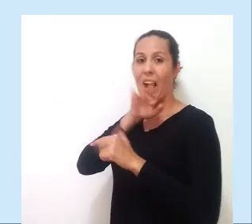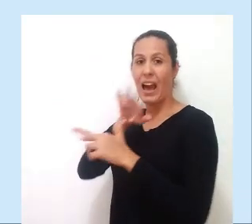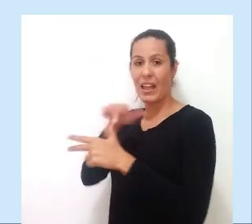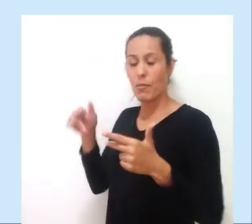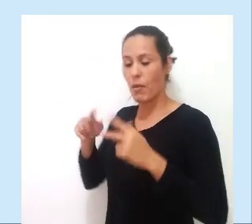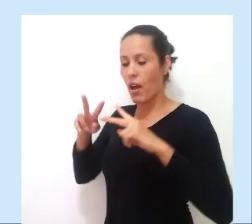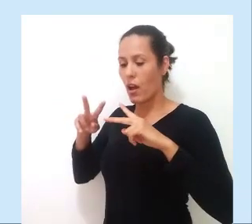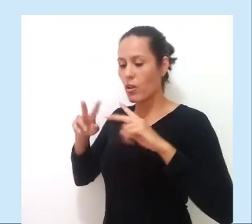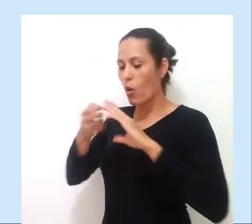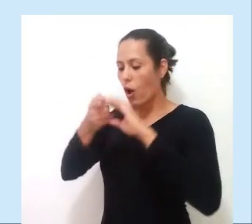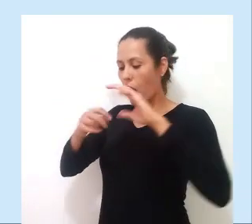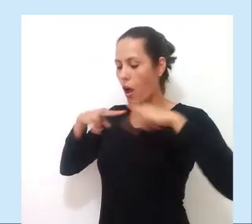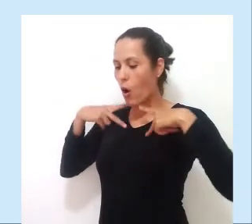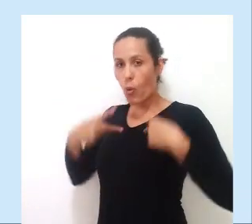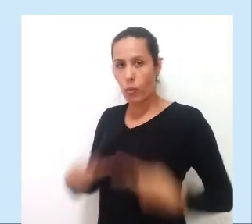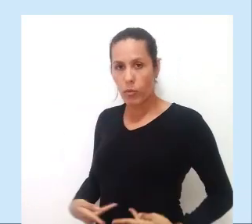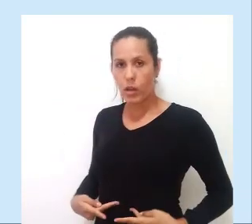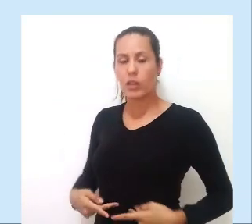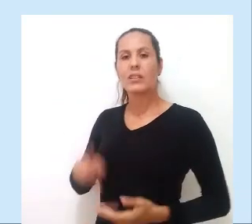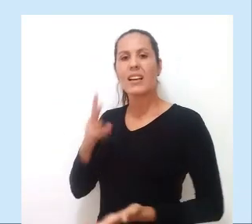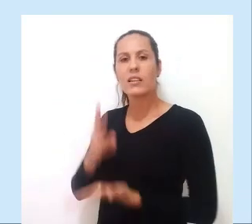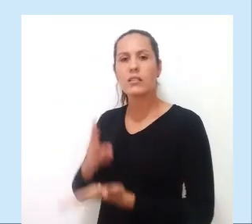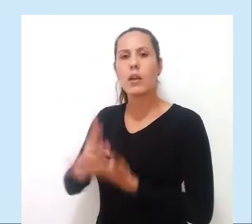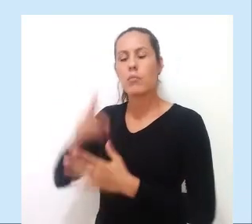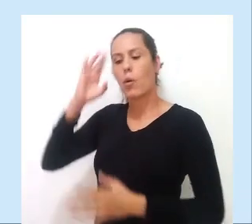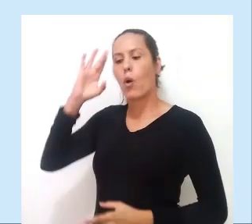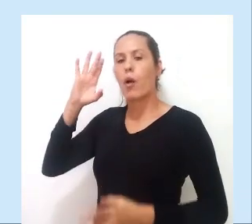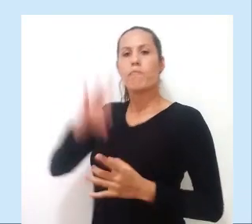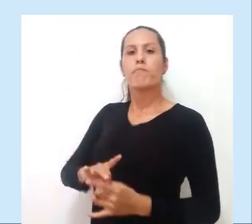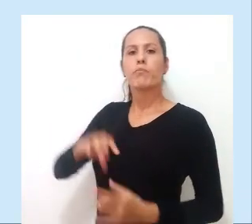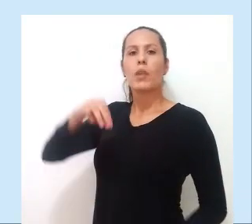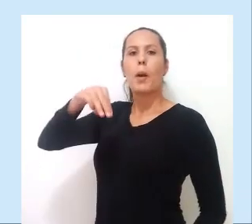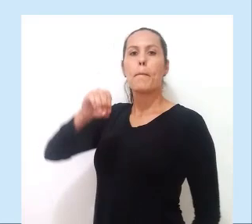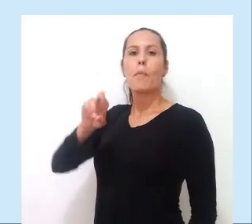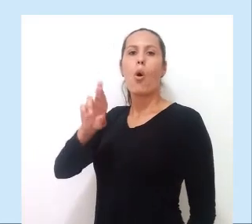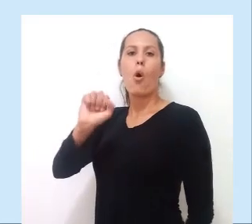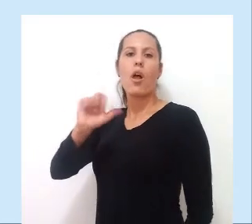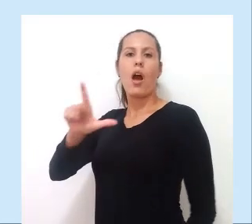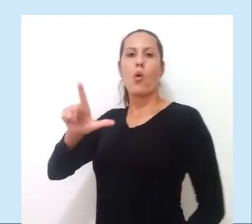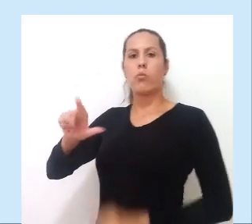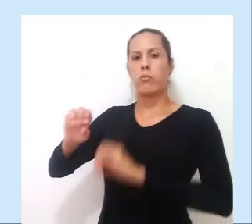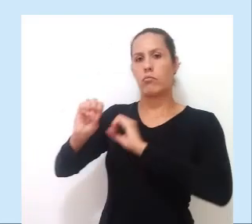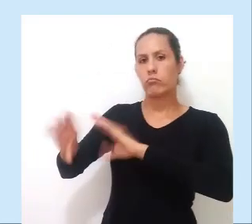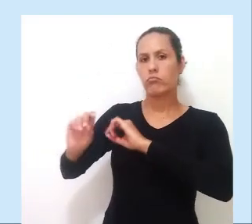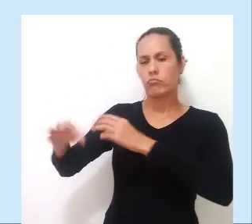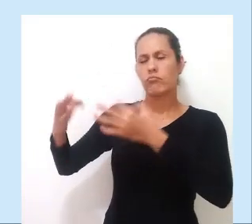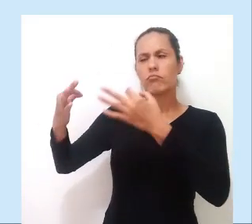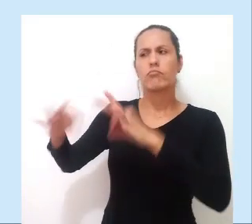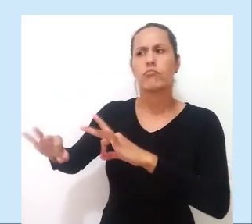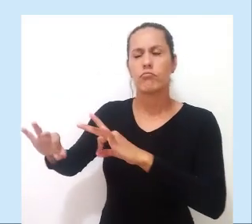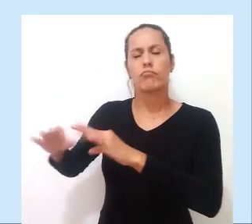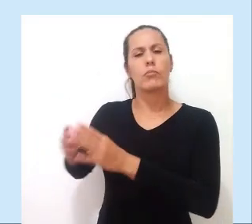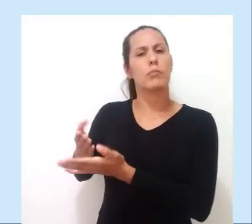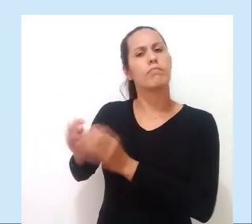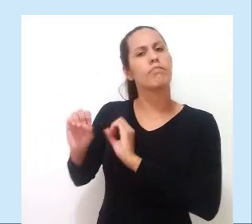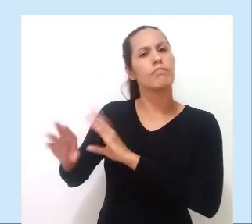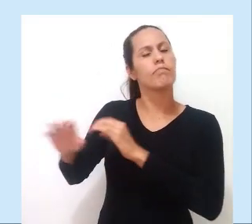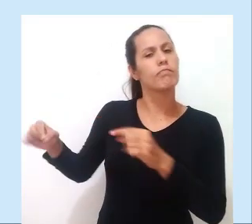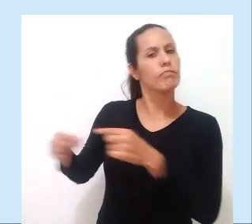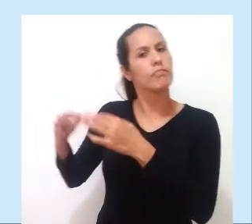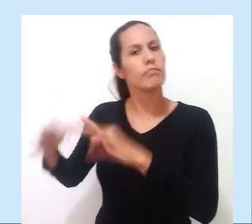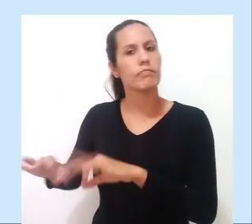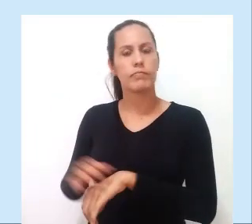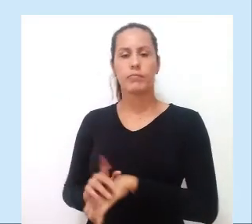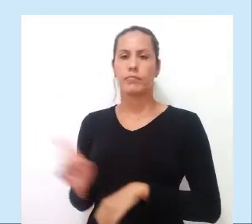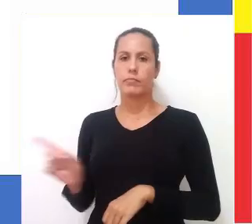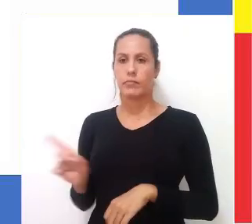humanas e sempre terá uma moral. A fábula ela sempre passa um ensinamento, a famosa moral da história. Então, vamos